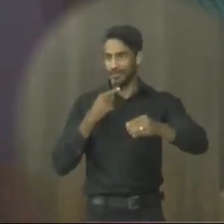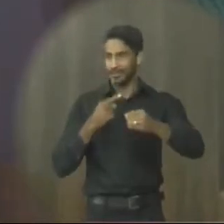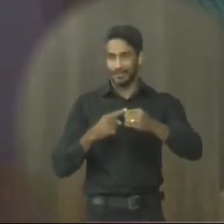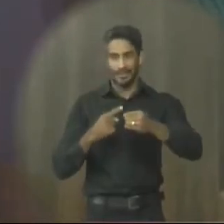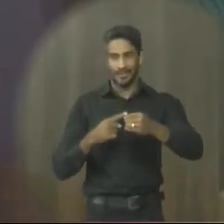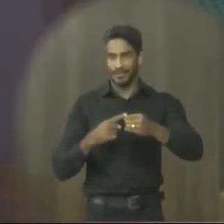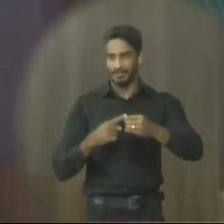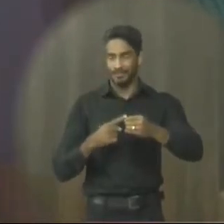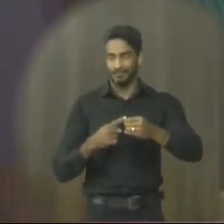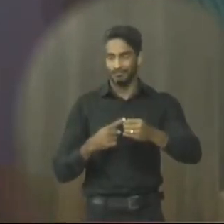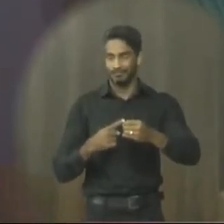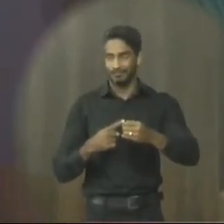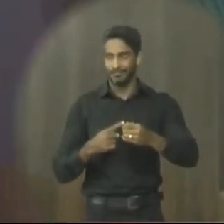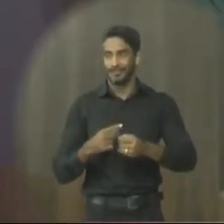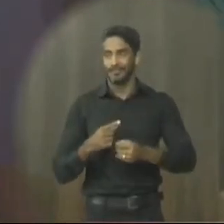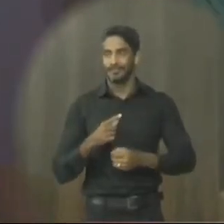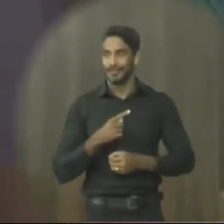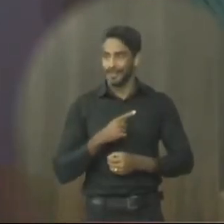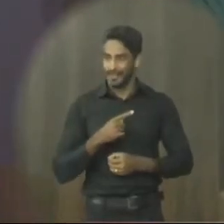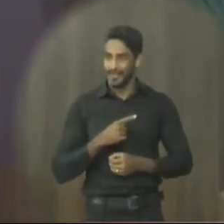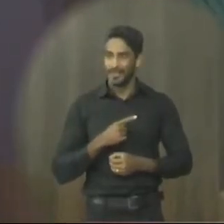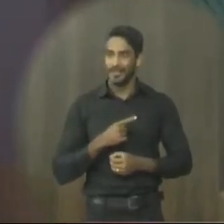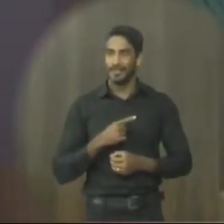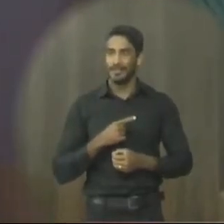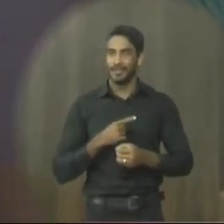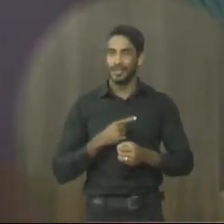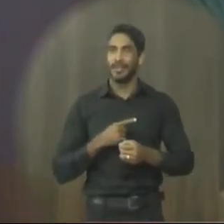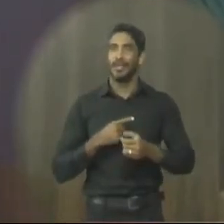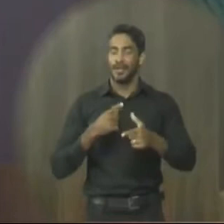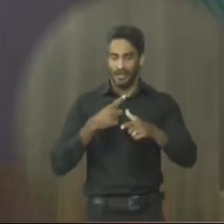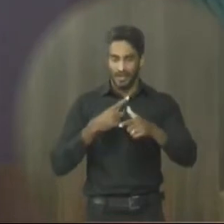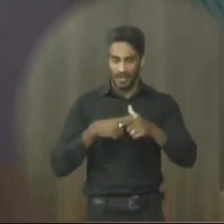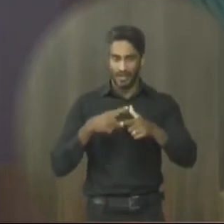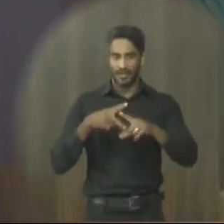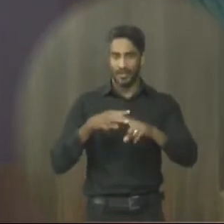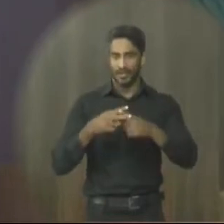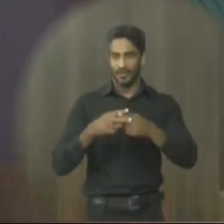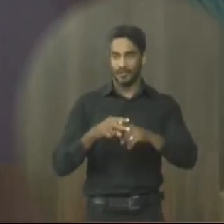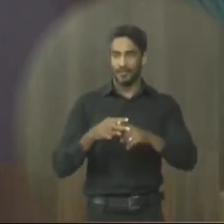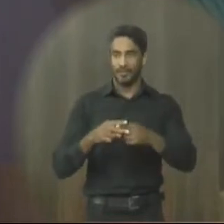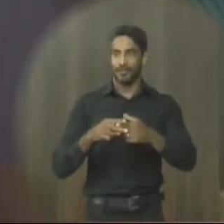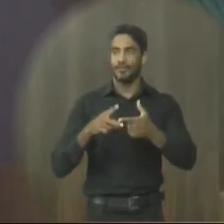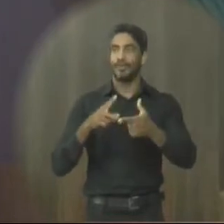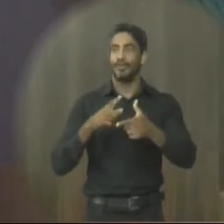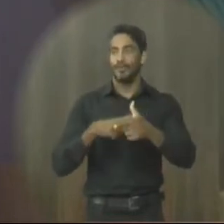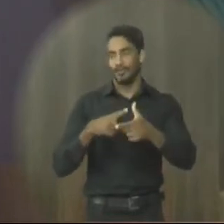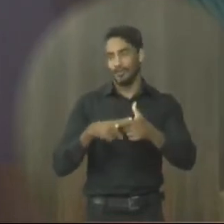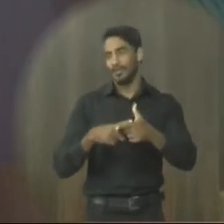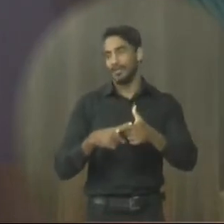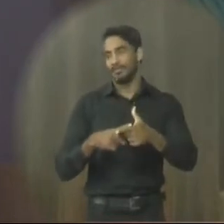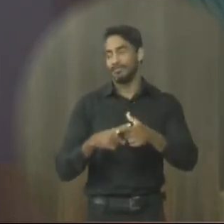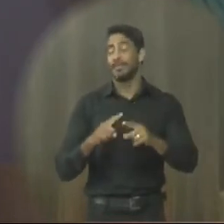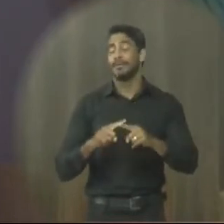região que seja solucionada a questão de drenagem de forma efetiva. Mas